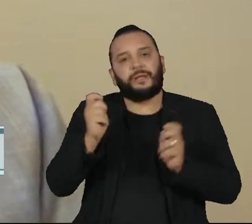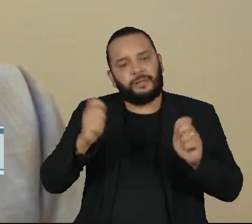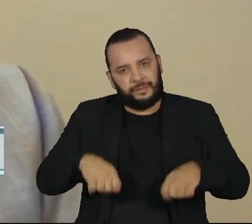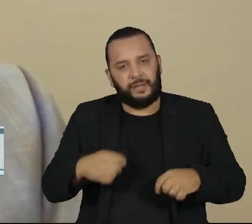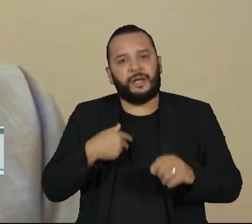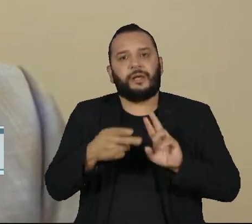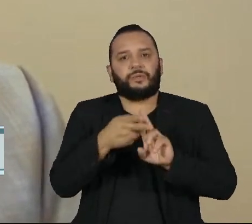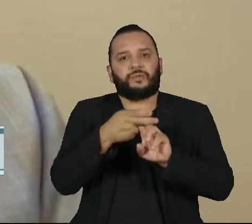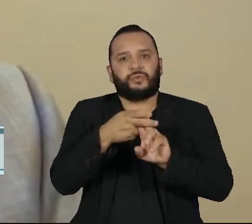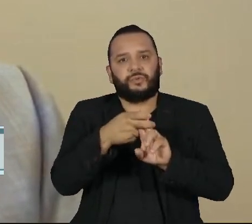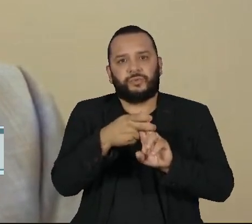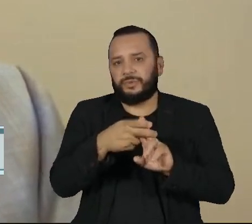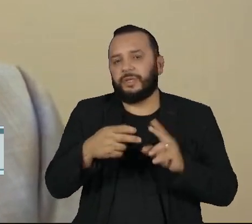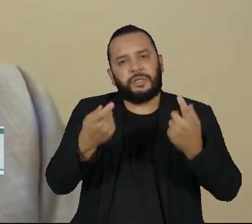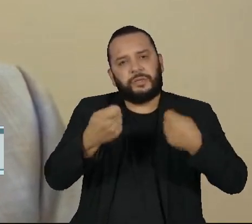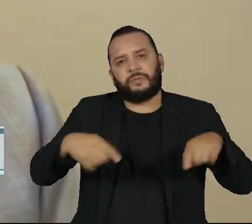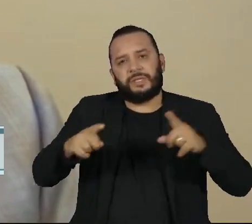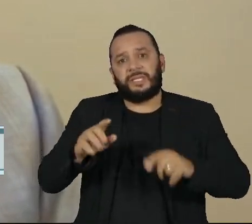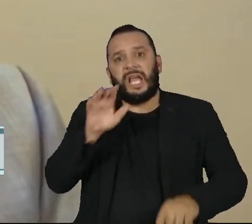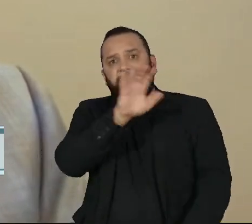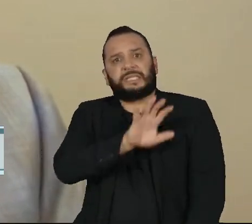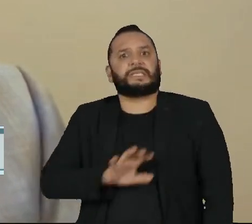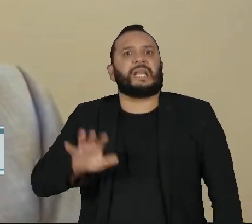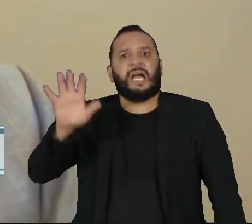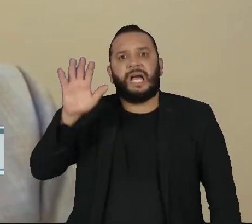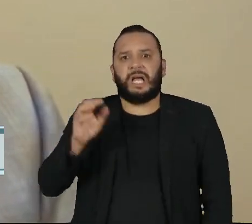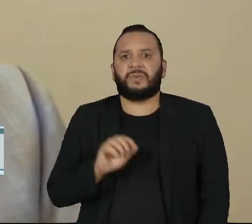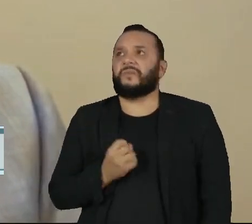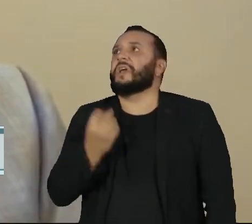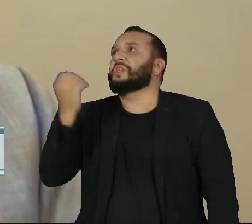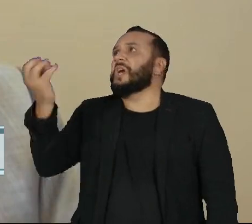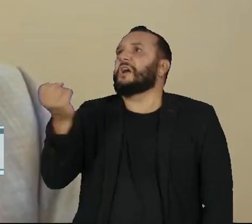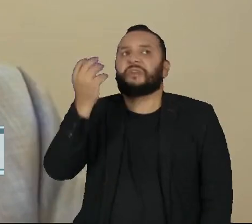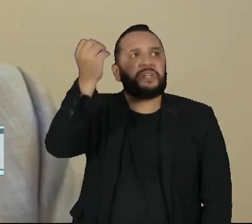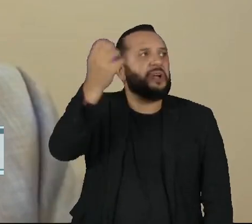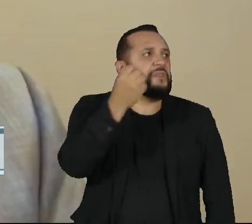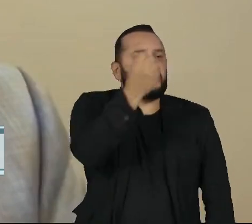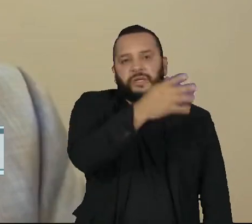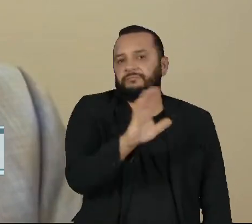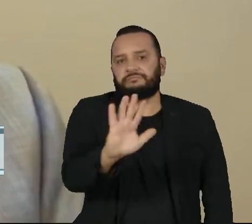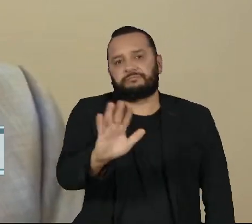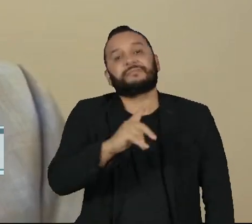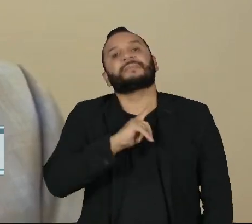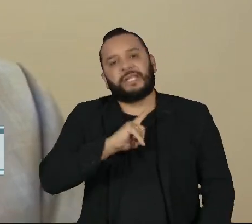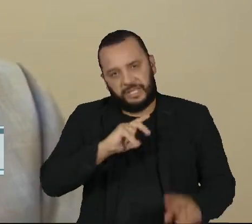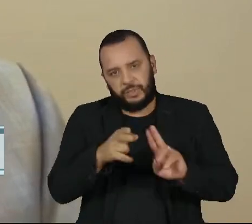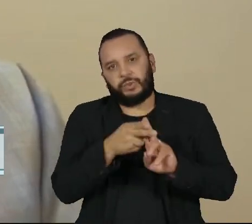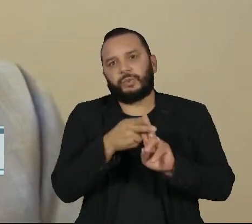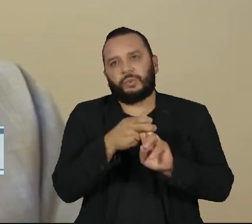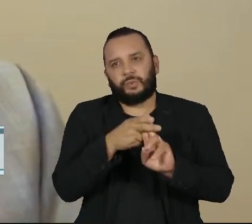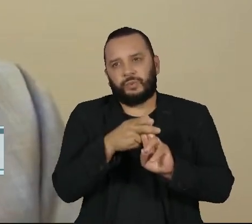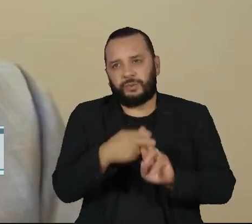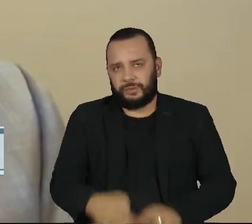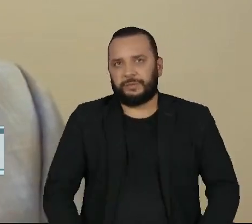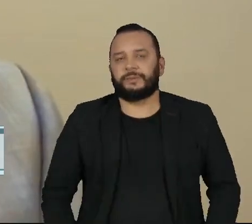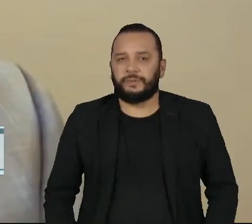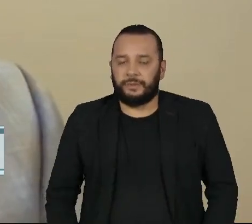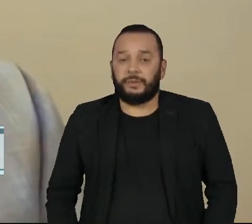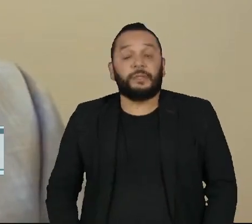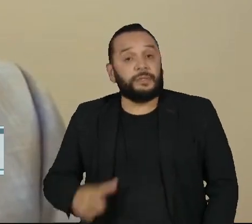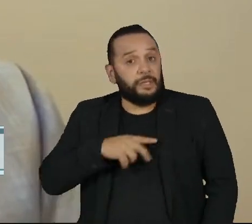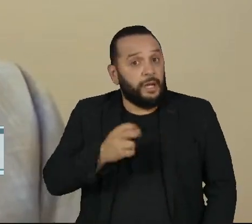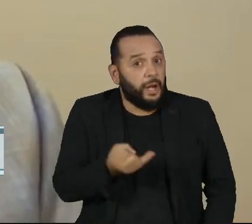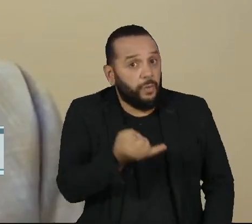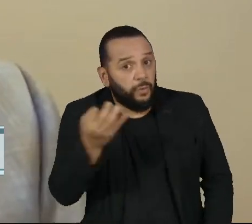se deslocar para outros estados, o paciente não precisa sair da sua cidade para ser tratado. existem ainda alguns estados